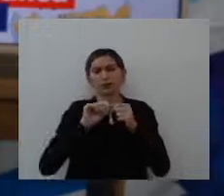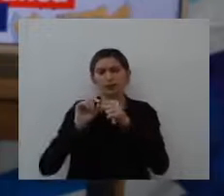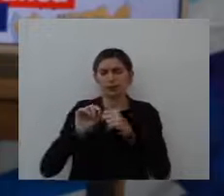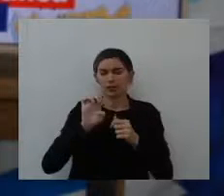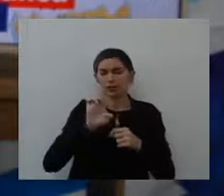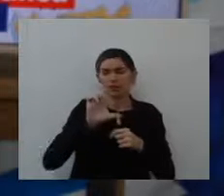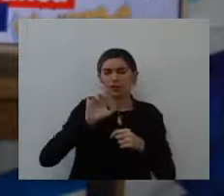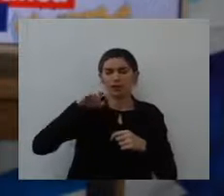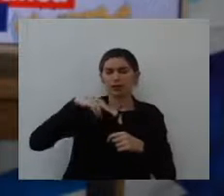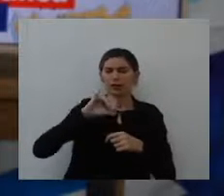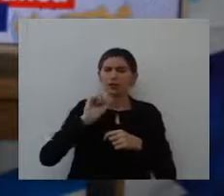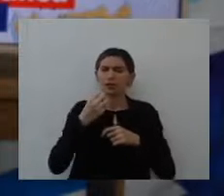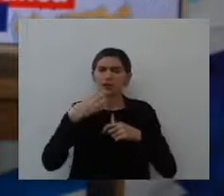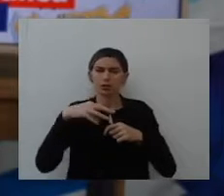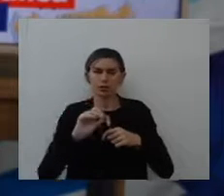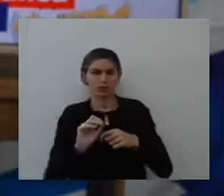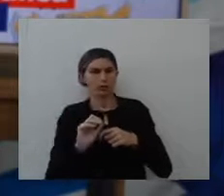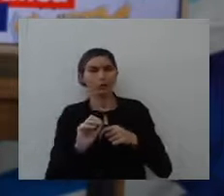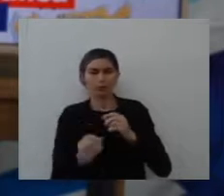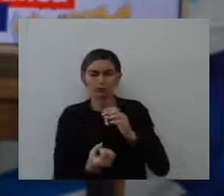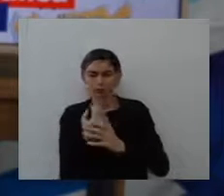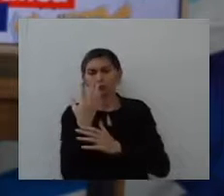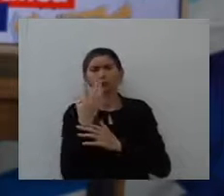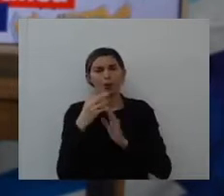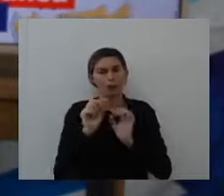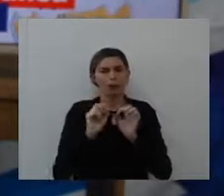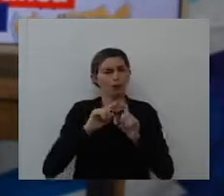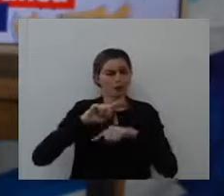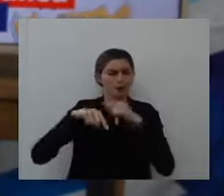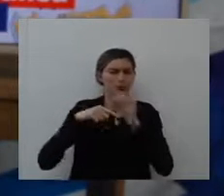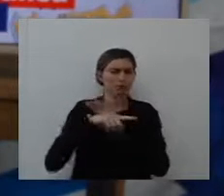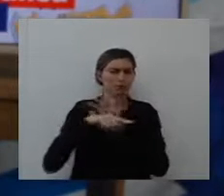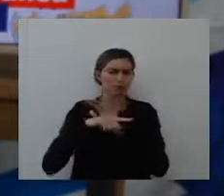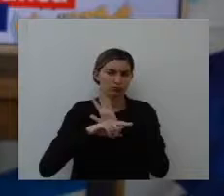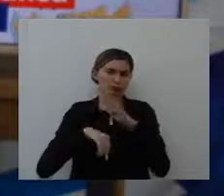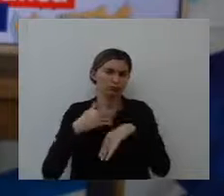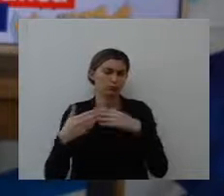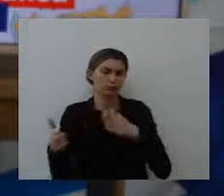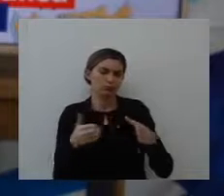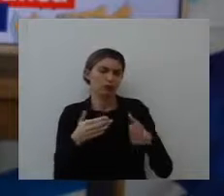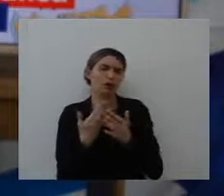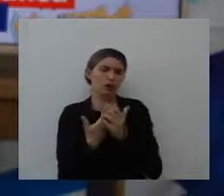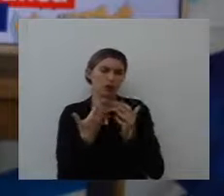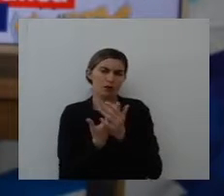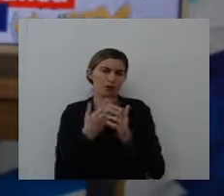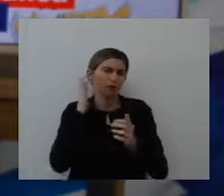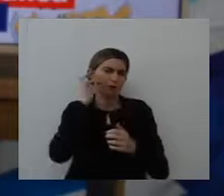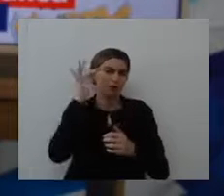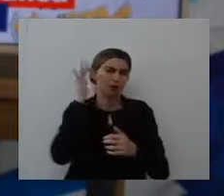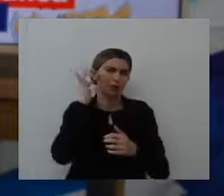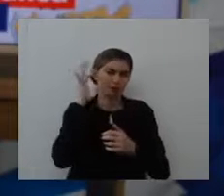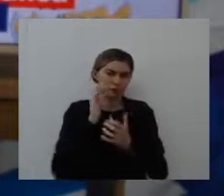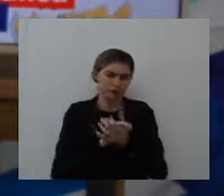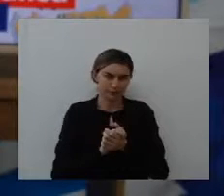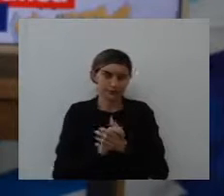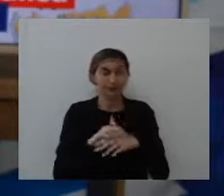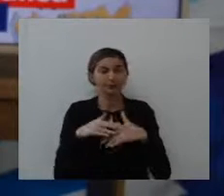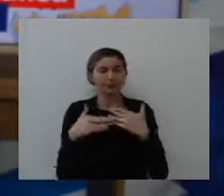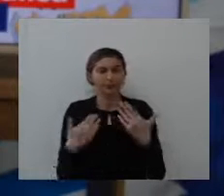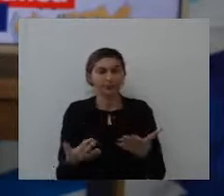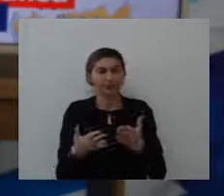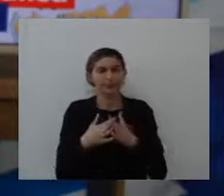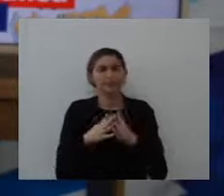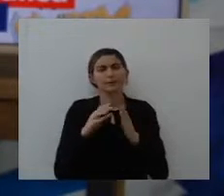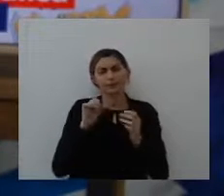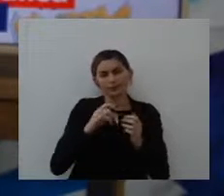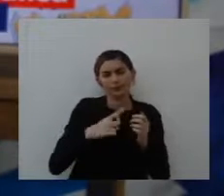helenismo. O helenismo você pode consultar mais tarde durante as aulas de filosofia. Então,